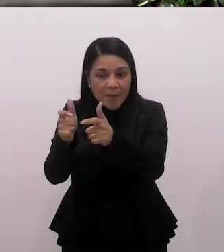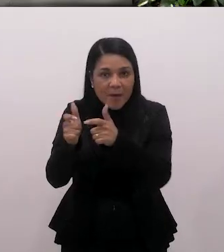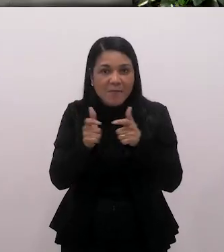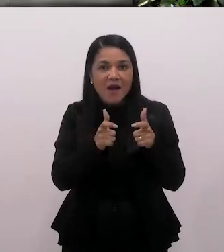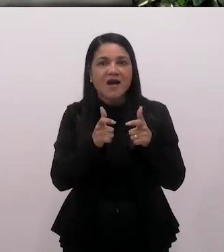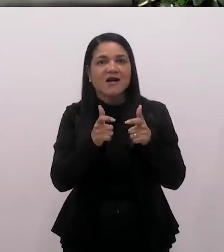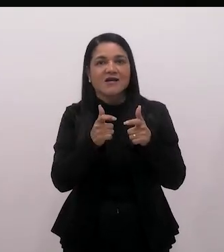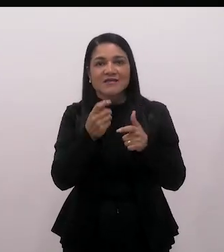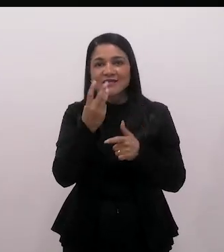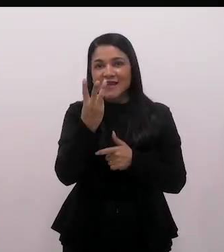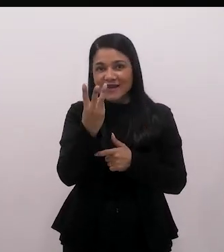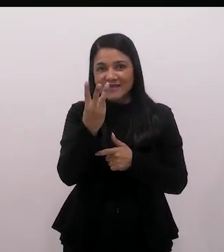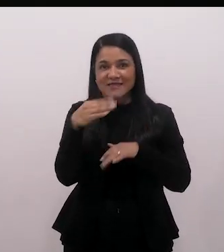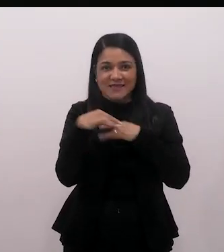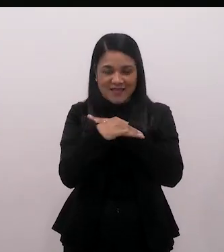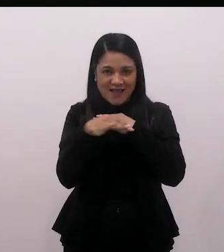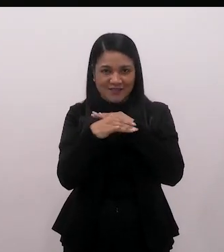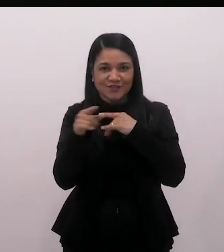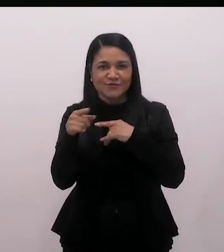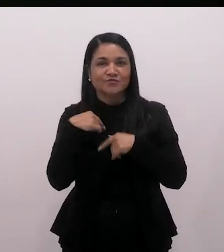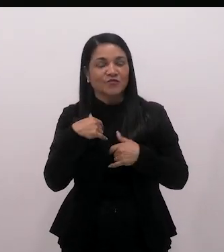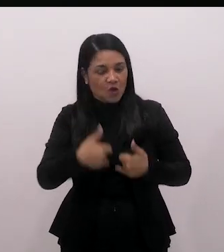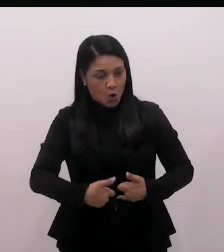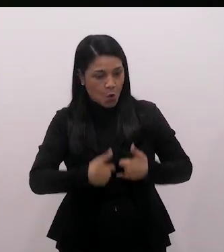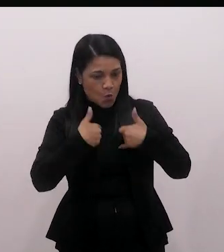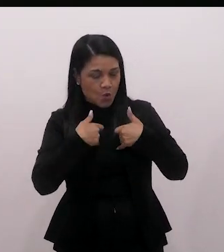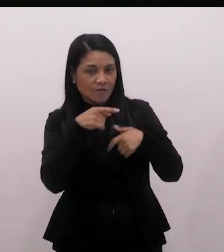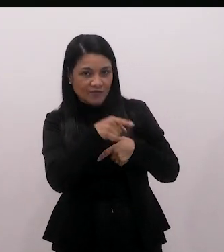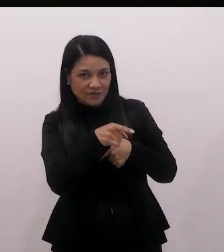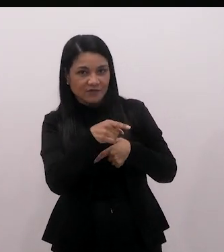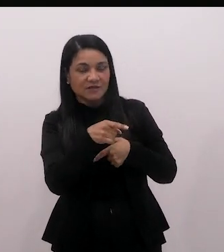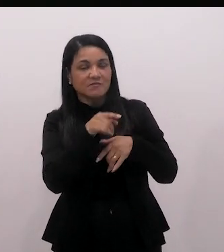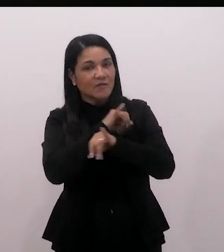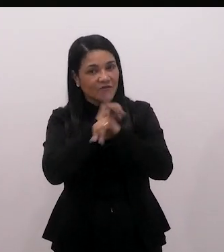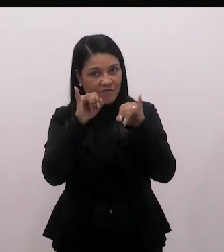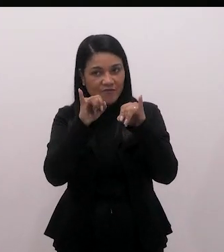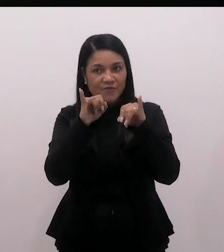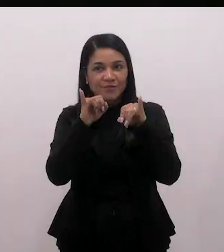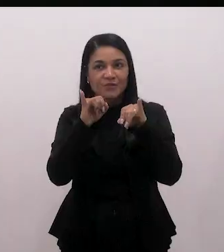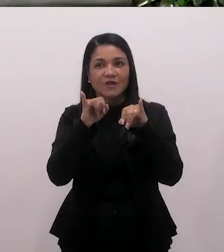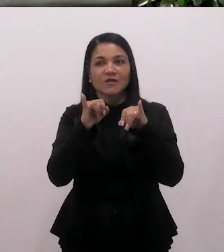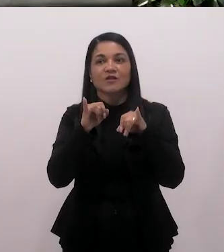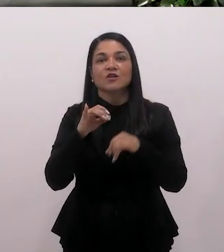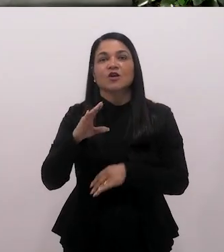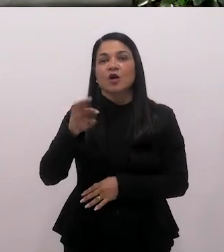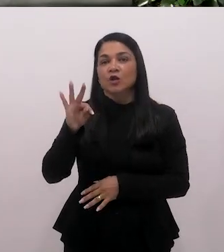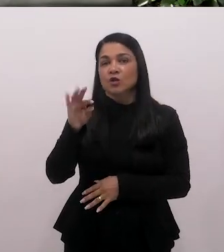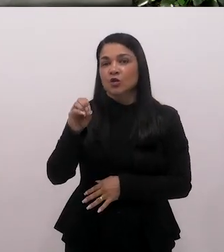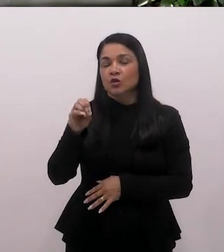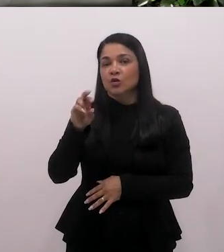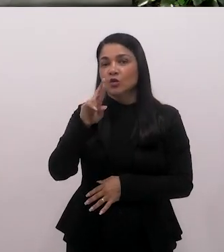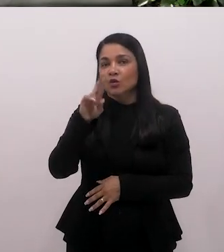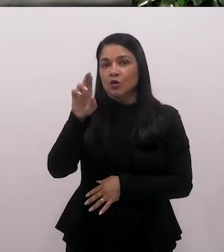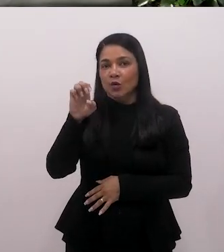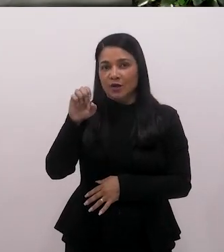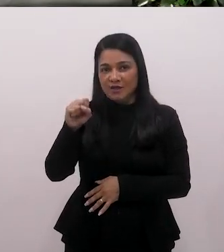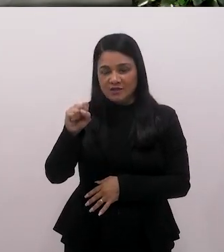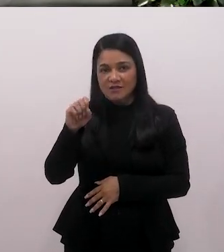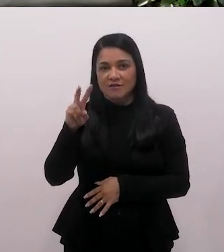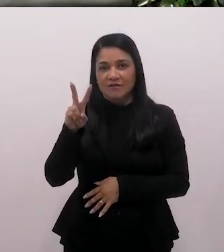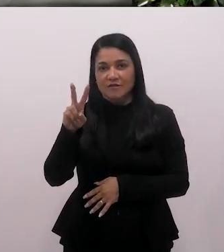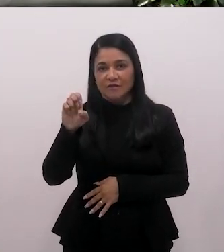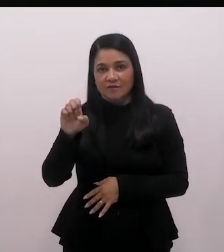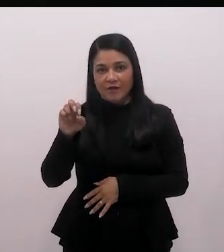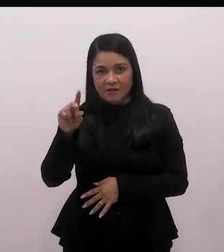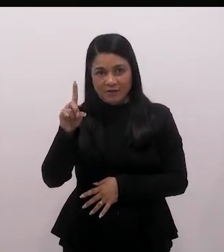E você, como você gosta de dizer, que orgulhosamente você saiu de, como é que é o nome da Torres sua... Vedras. Torres Vedras. Eu sou isso? torriense.